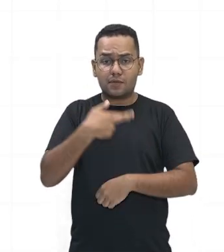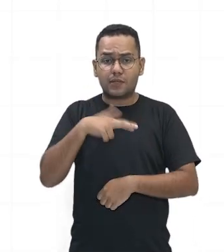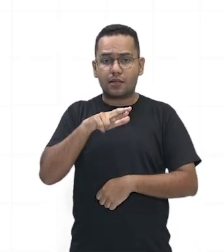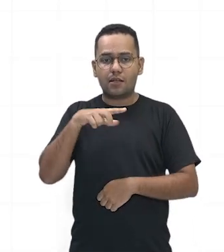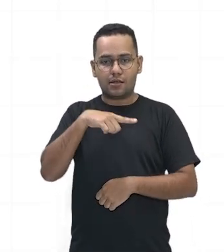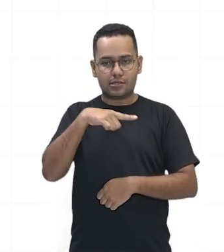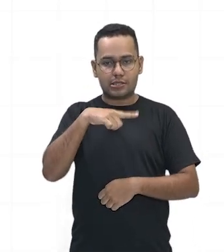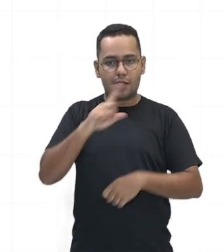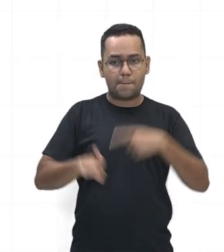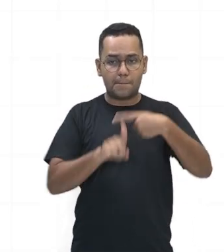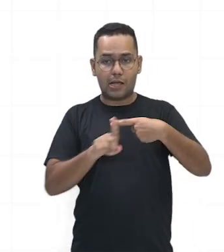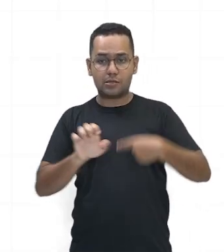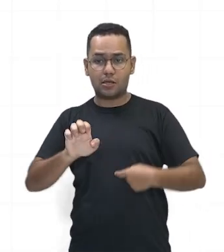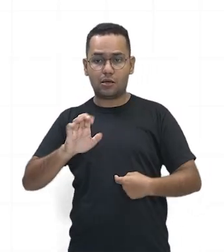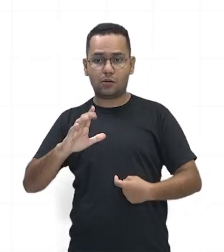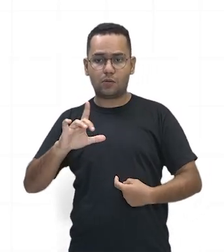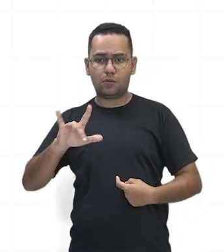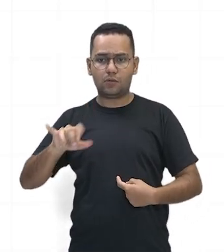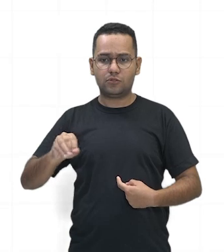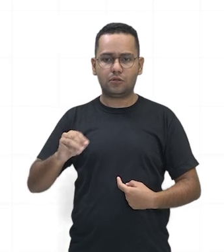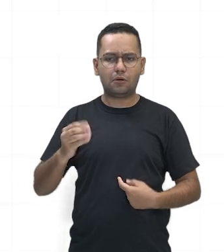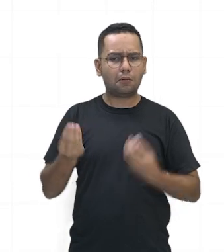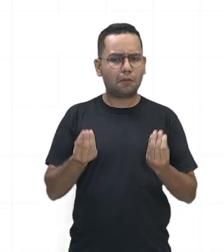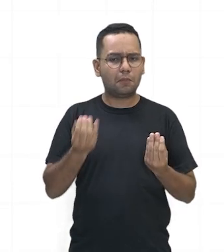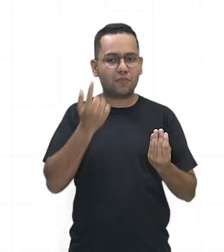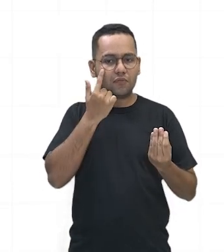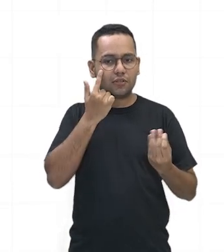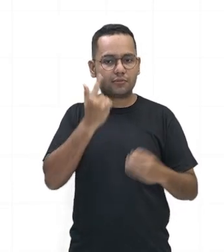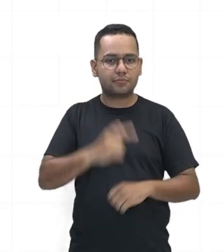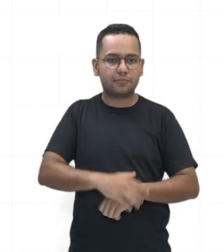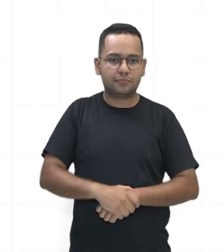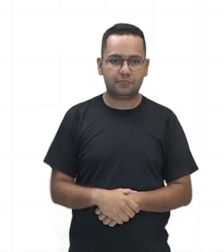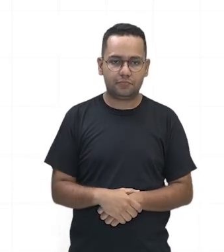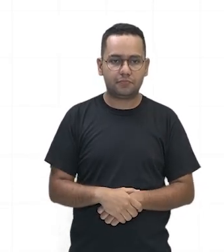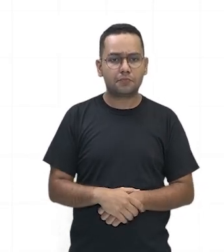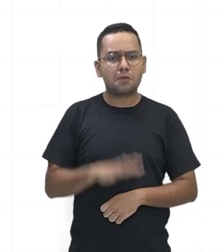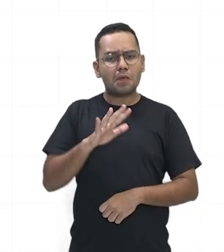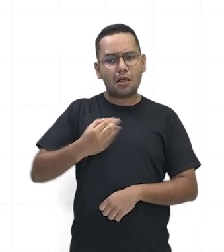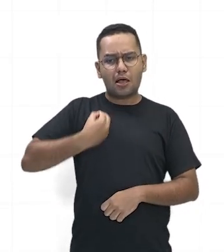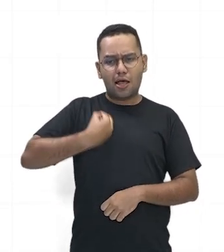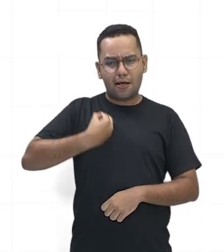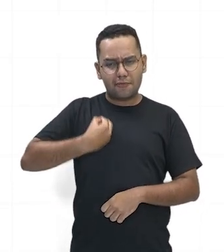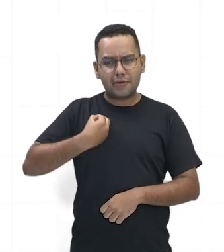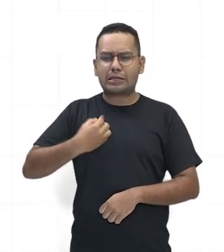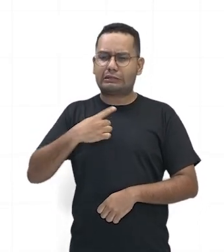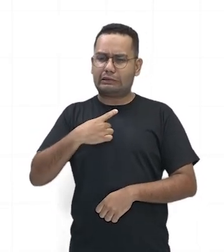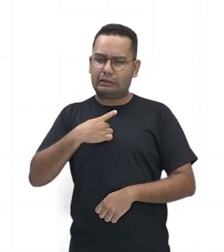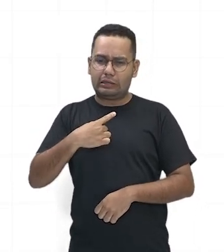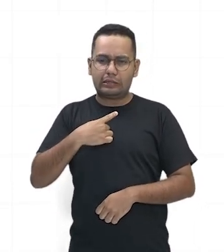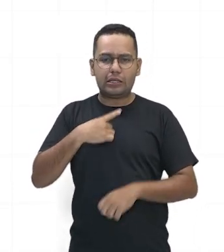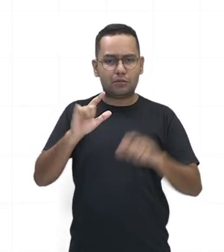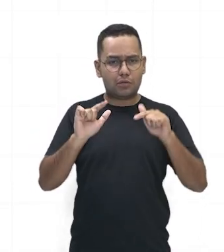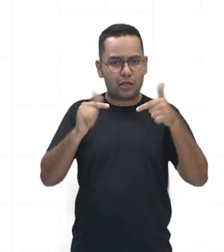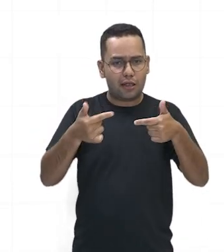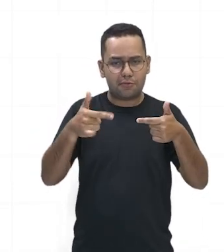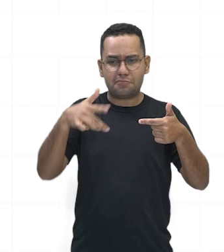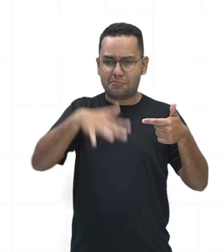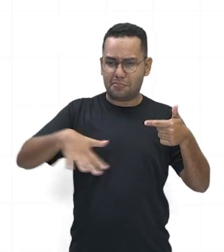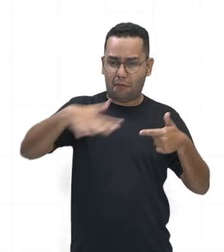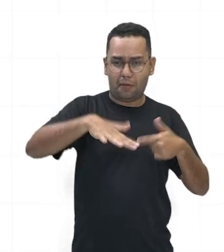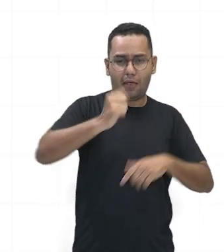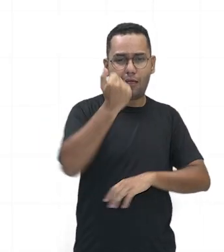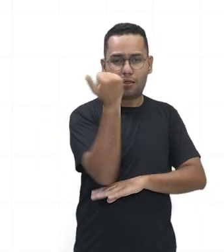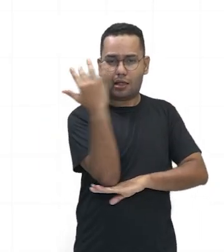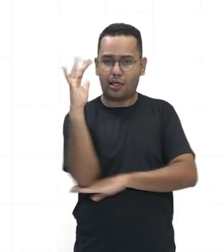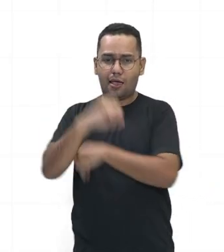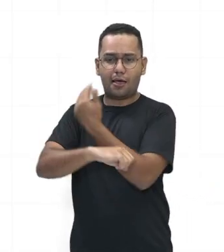na natureza, em todos os seres da fauna e da flora que conhecemos. E também, inclusive, nos seres